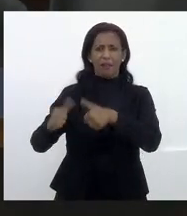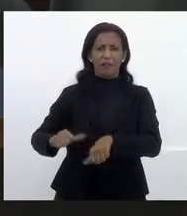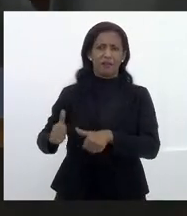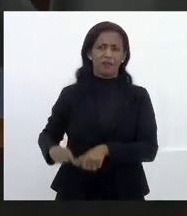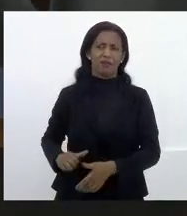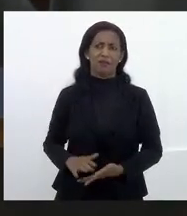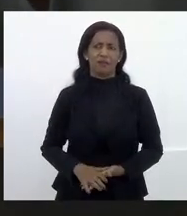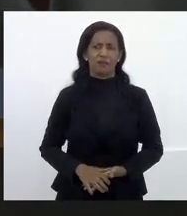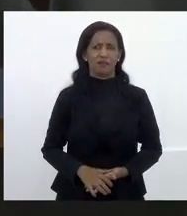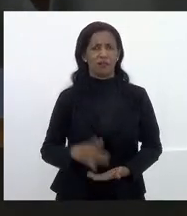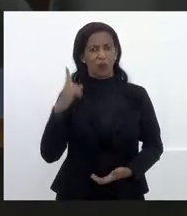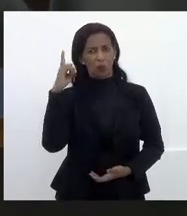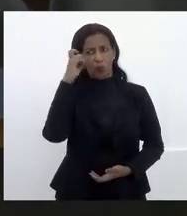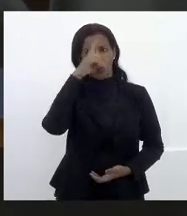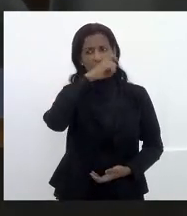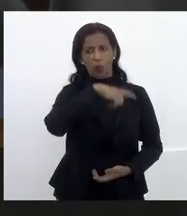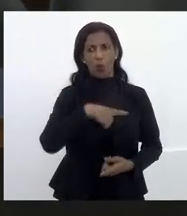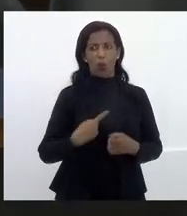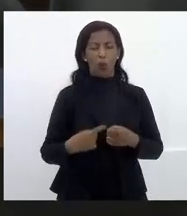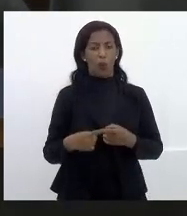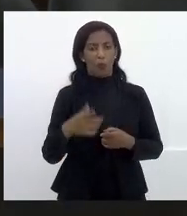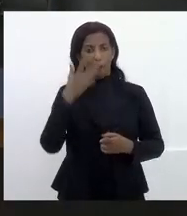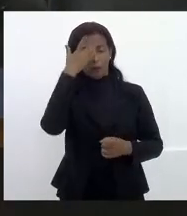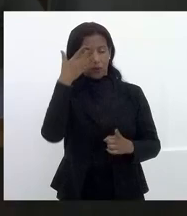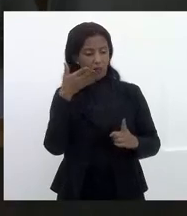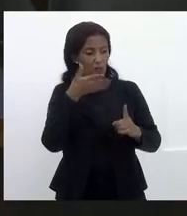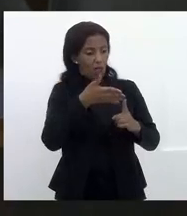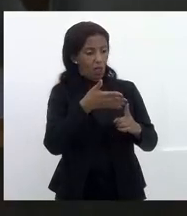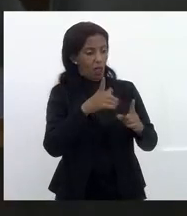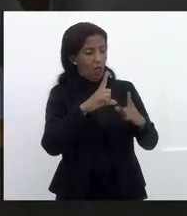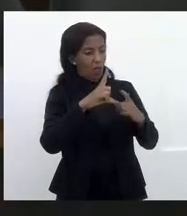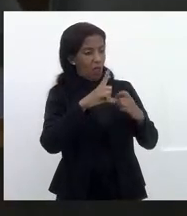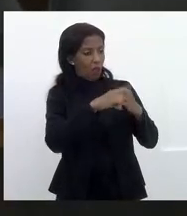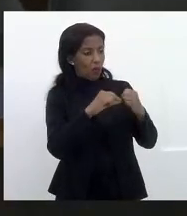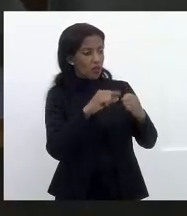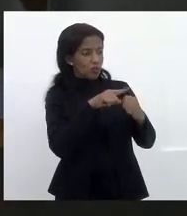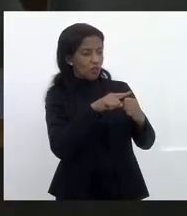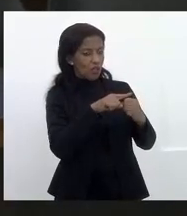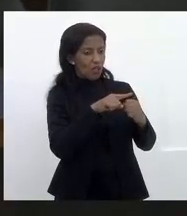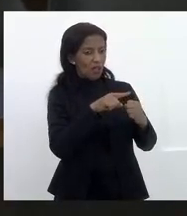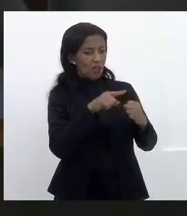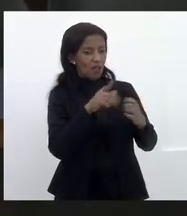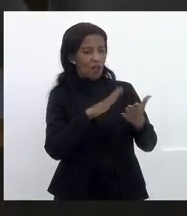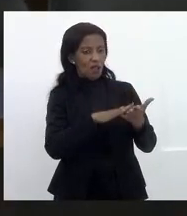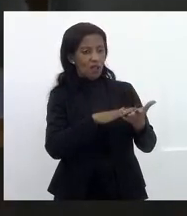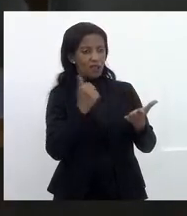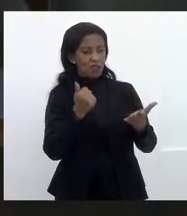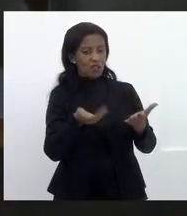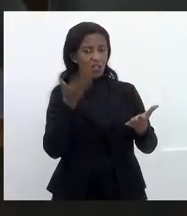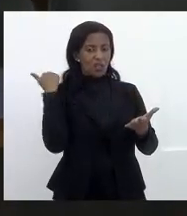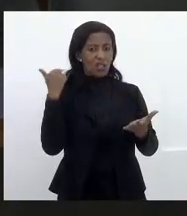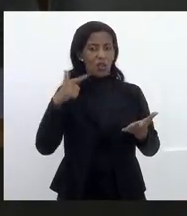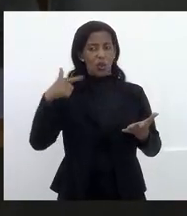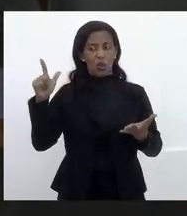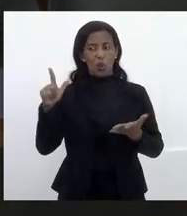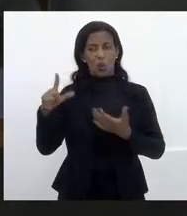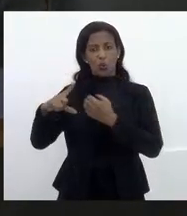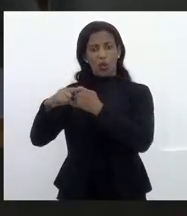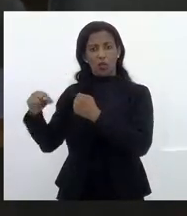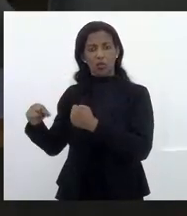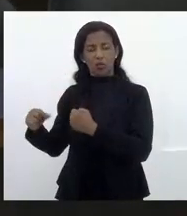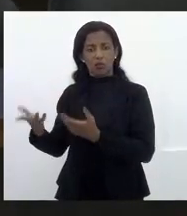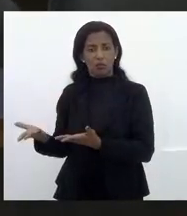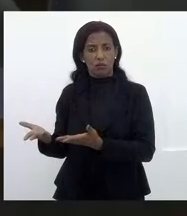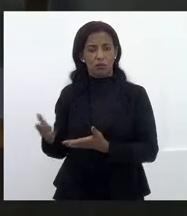ficam algo muito difícil que o cara tá se referindo artigo tal mas aquilo já tá tratado no outro não é para o